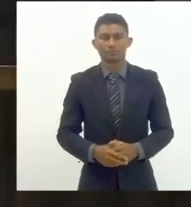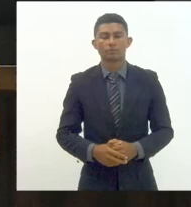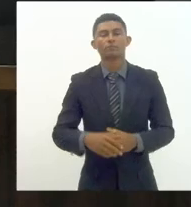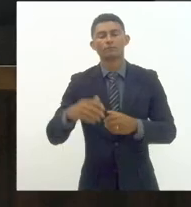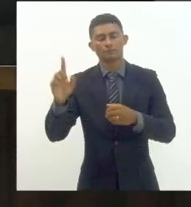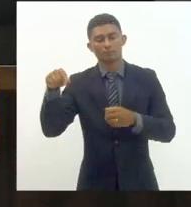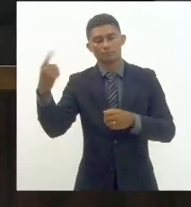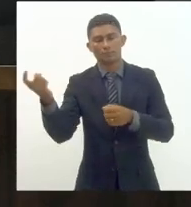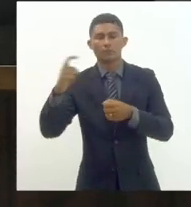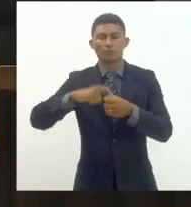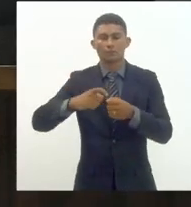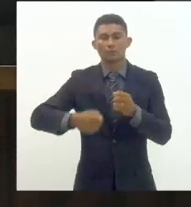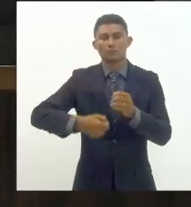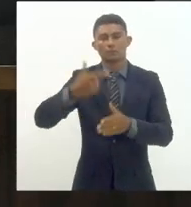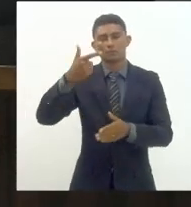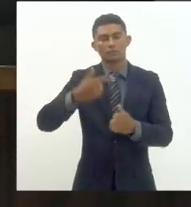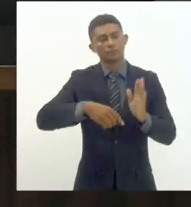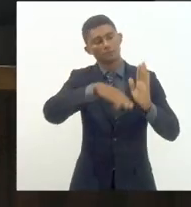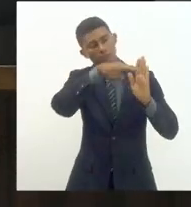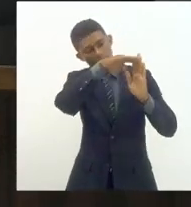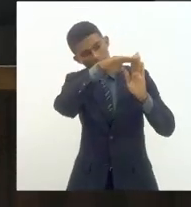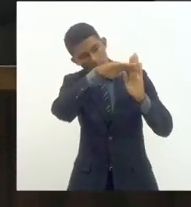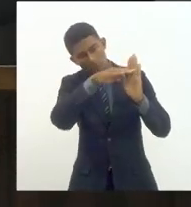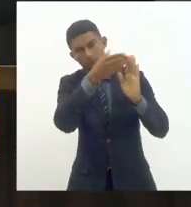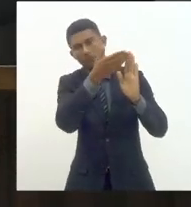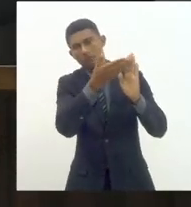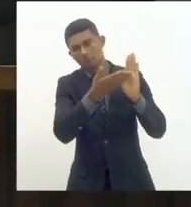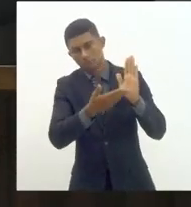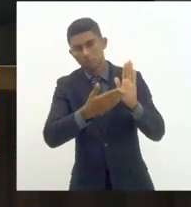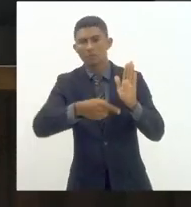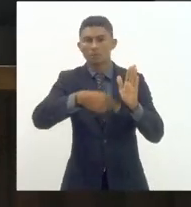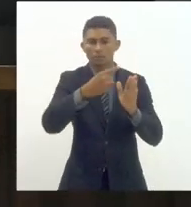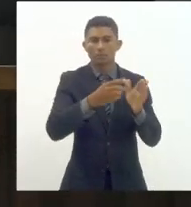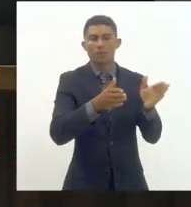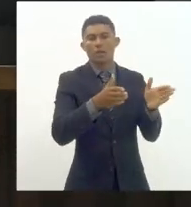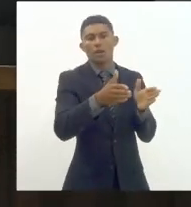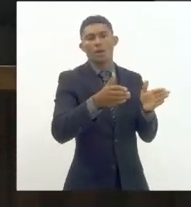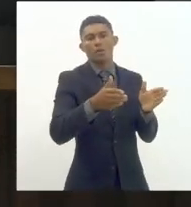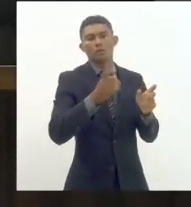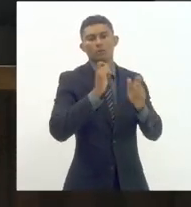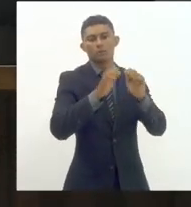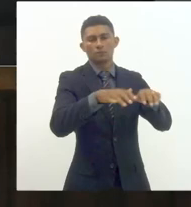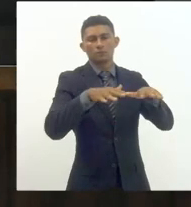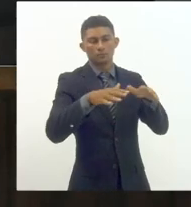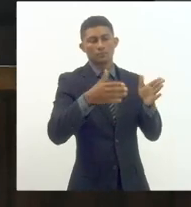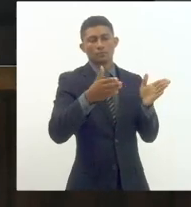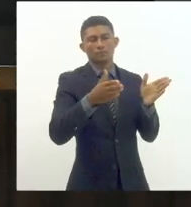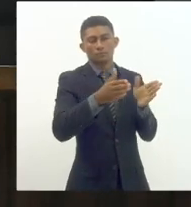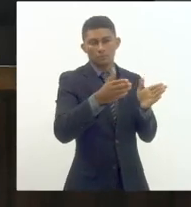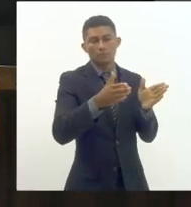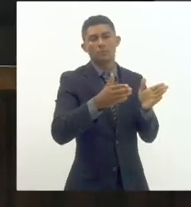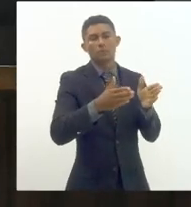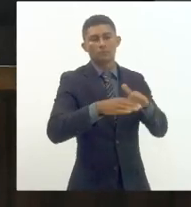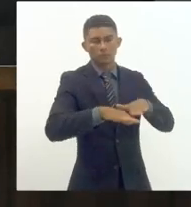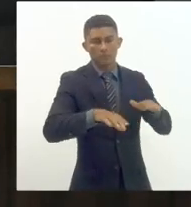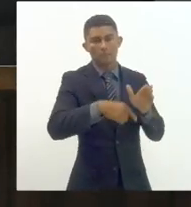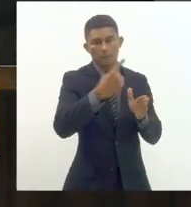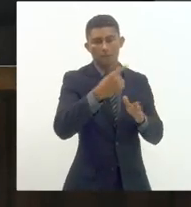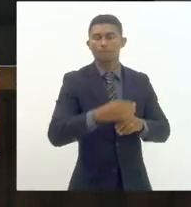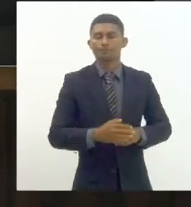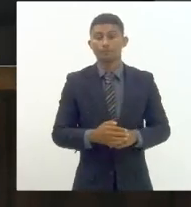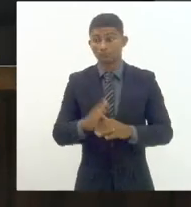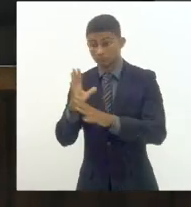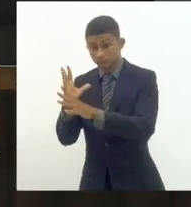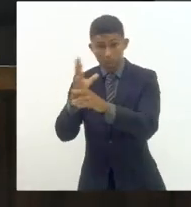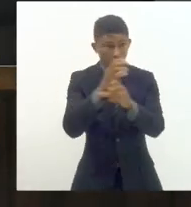Retorna em segunda. Nada mais a tratar na primeira sessão extraordinária do dia, mesmo está encerrado. Havendo número legal